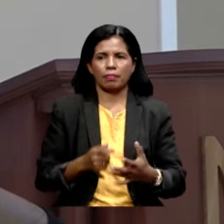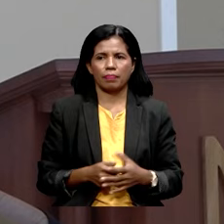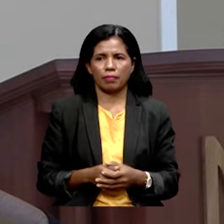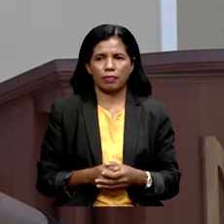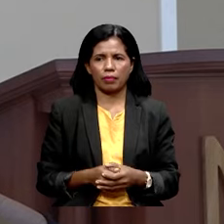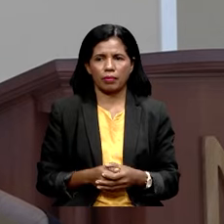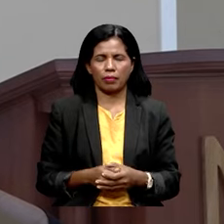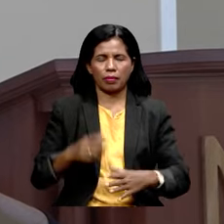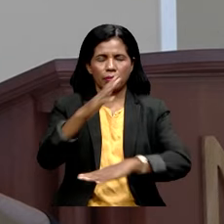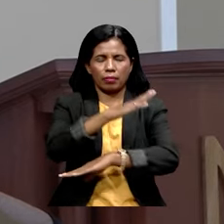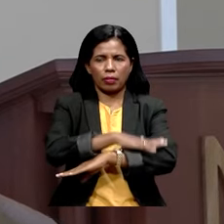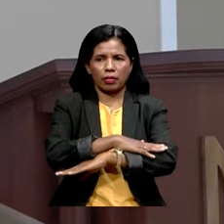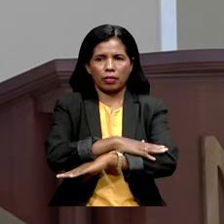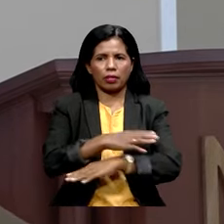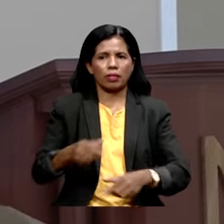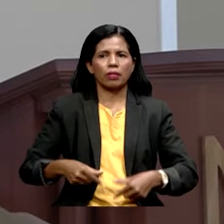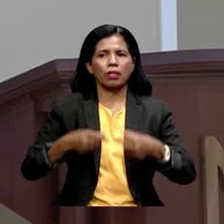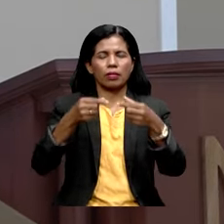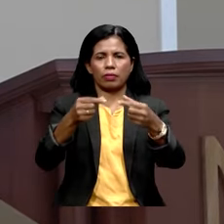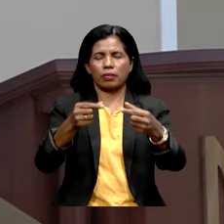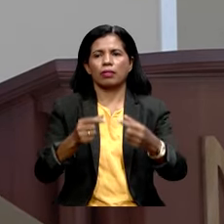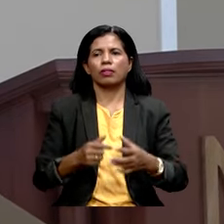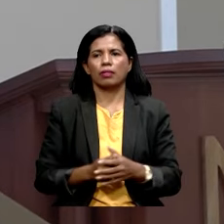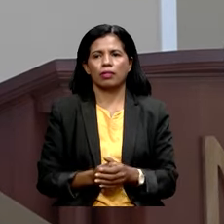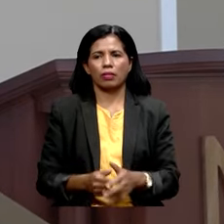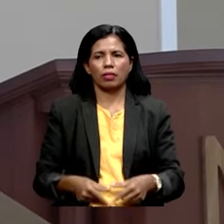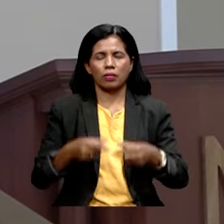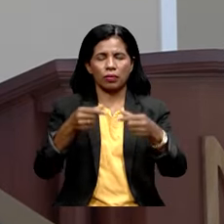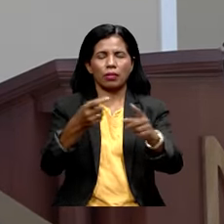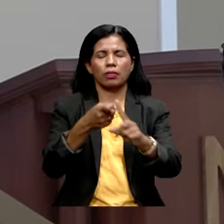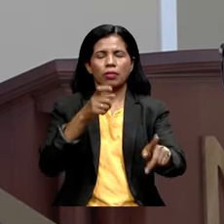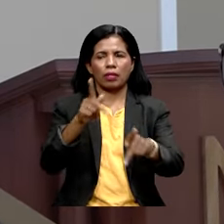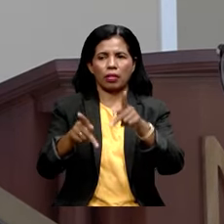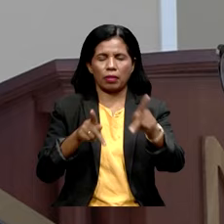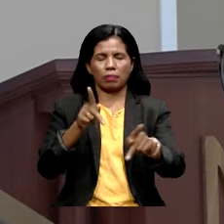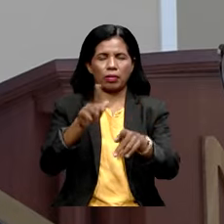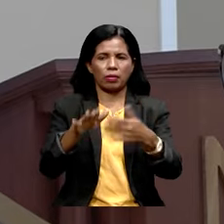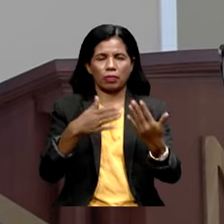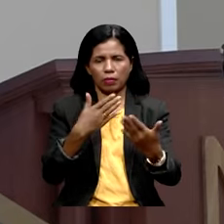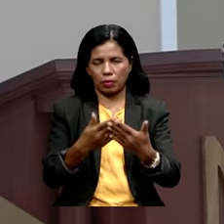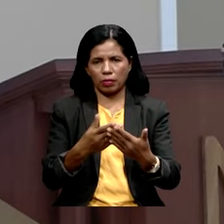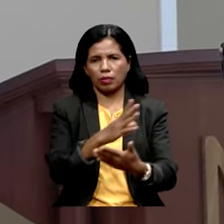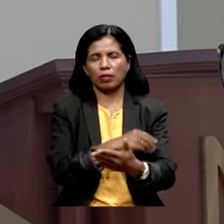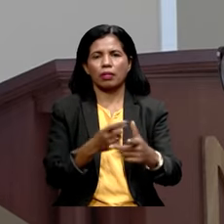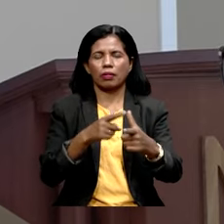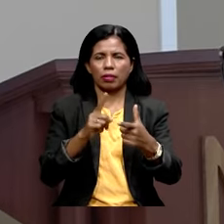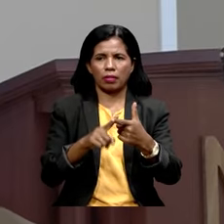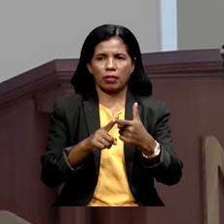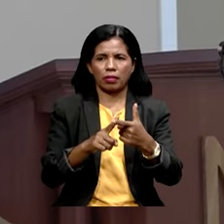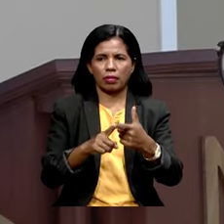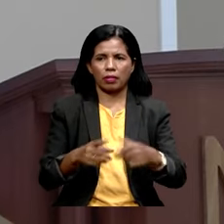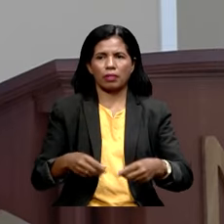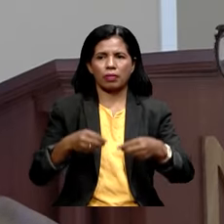mes altar né prenda né fo de tu se sarani né dona né osan laia são ser osan